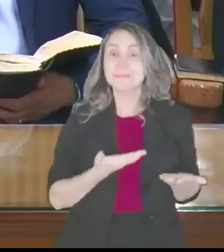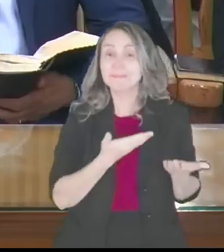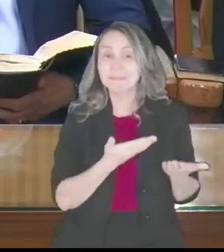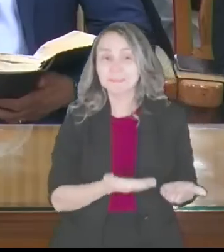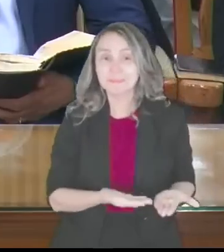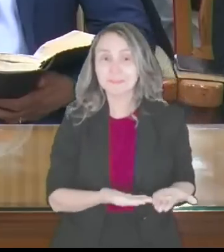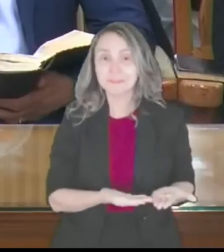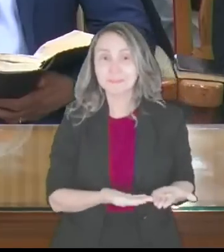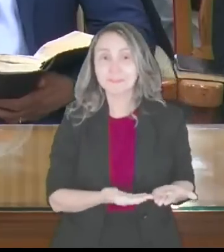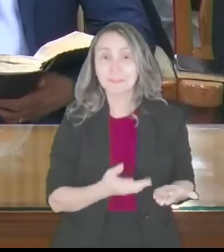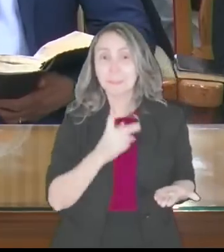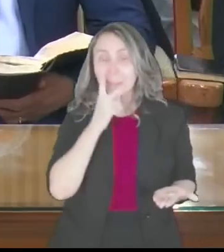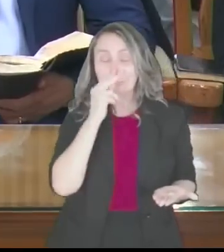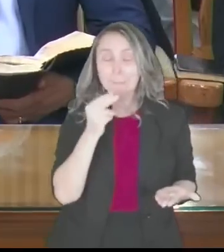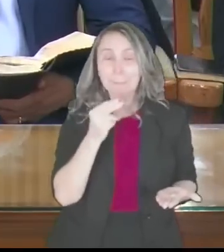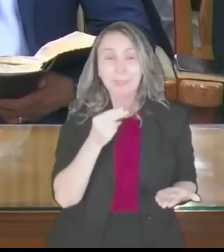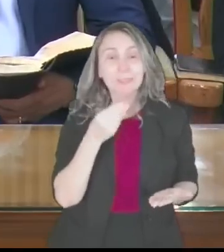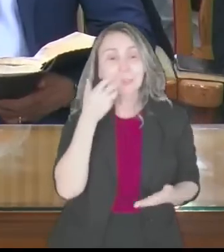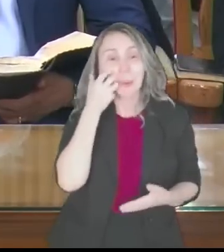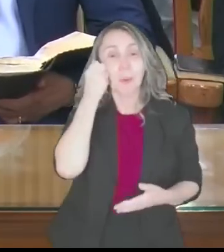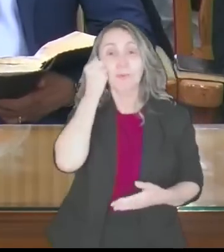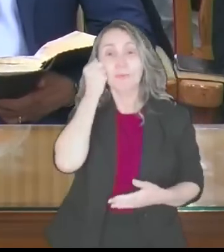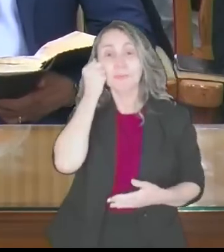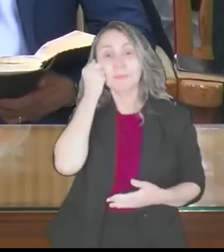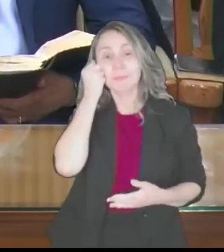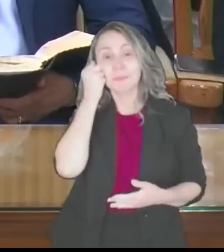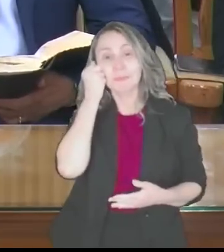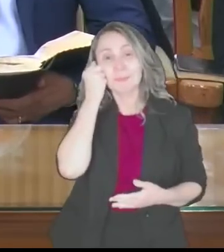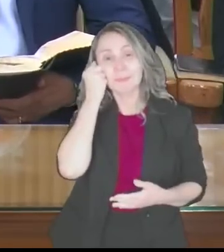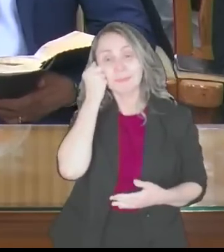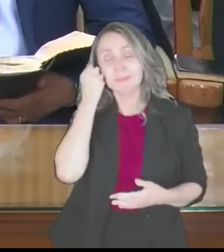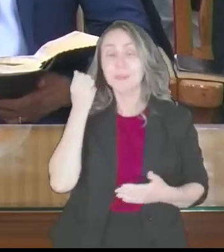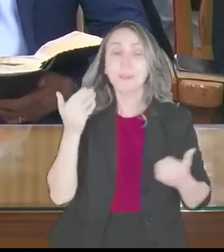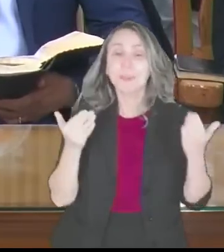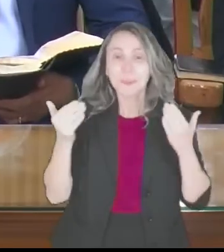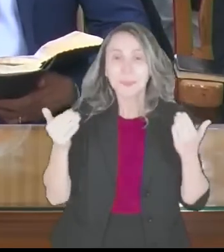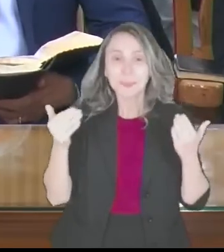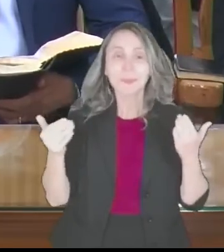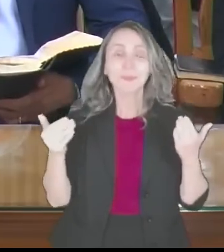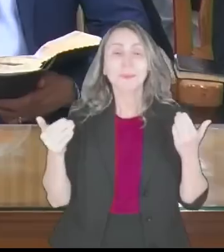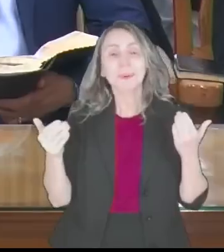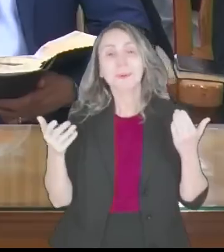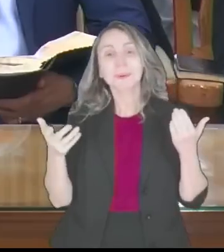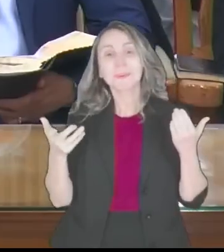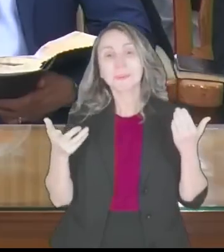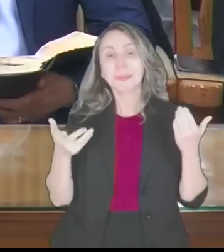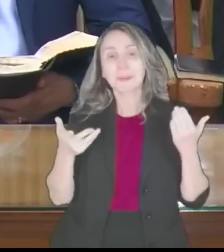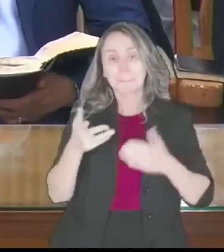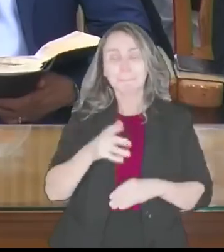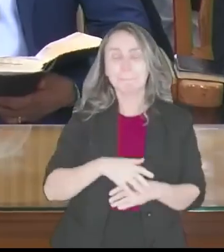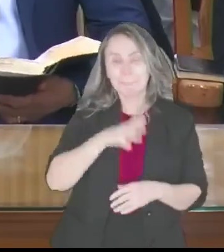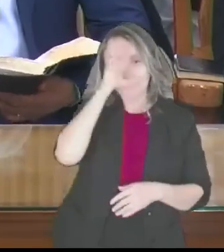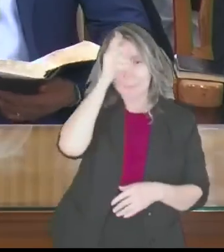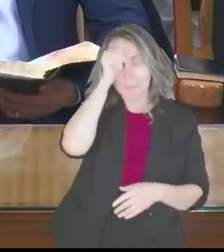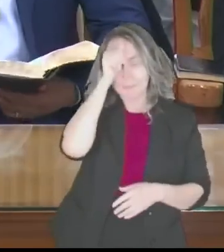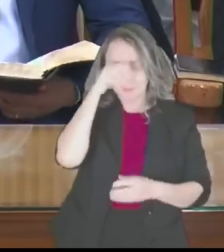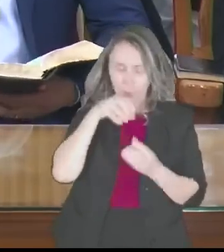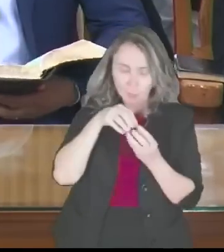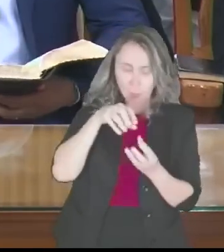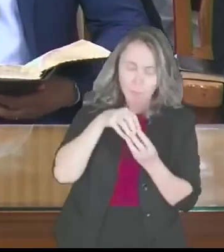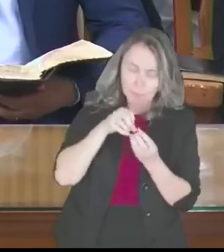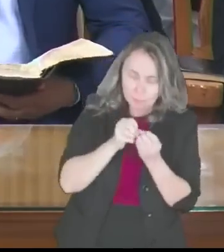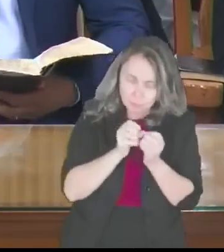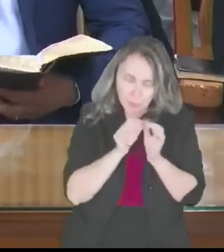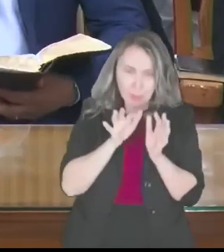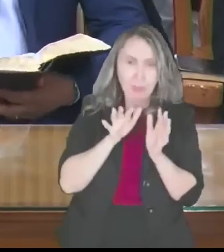filho de chocadeira. Não é verdade, irmãos? Pintinho de chocadeira, ele sabe quem é a mãe dele? Não sabe, coitado, não é? Não sabe. Ele